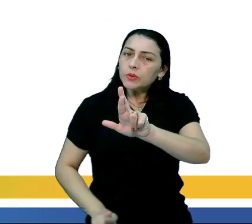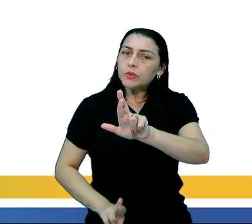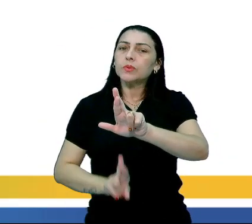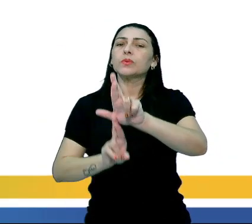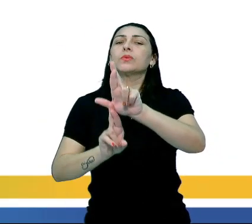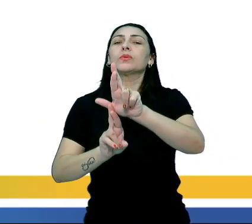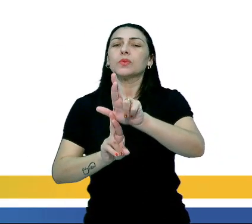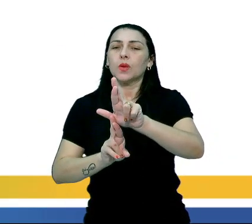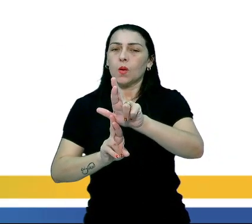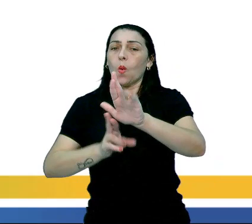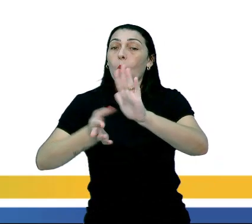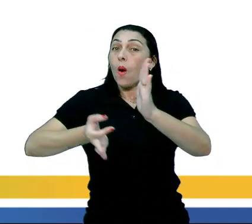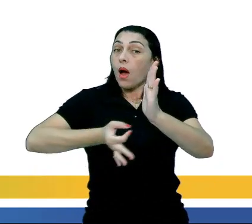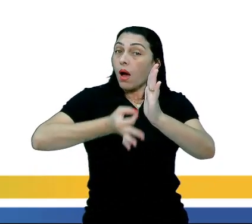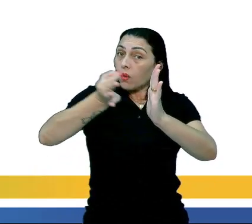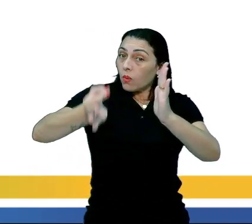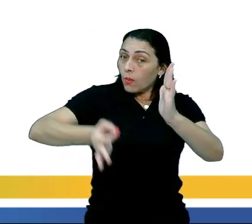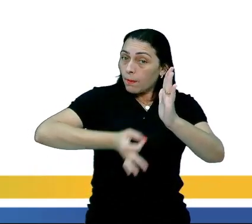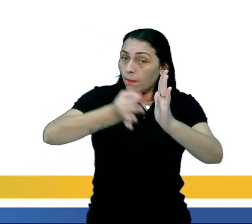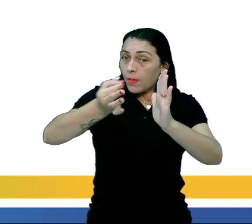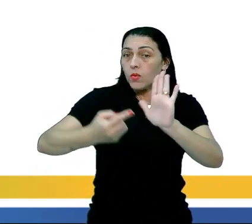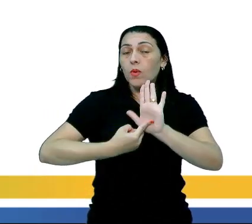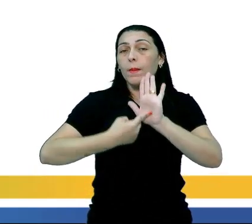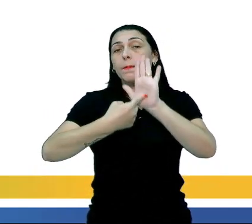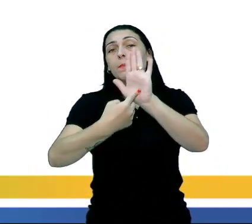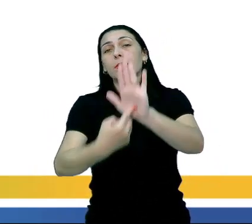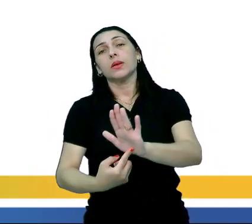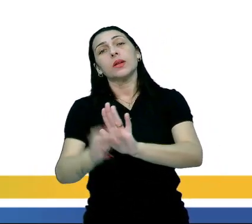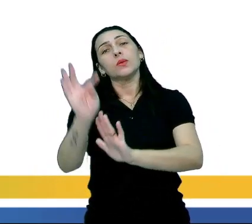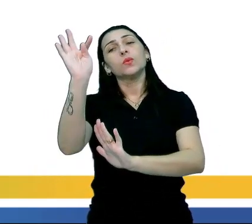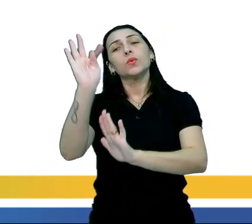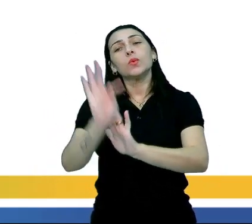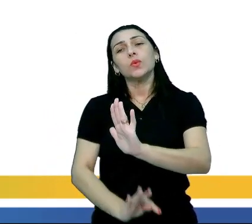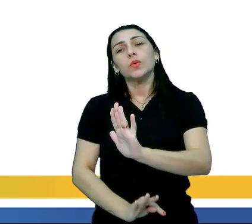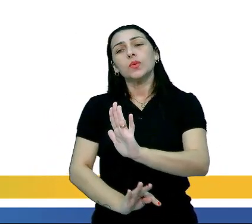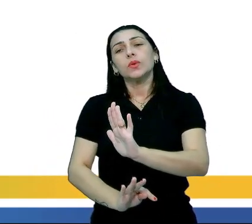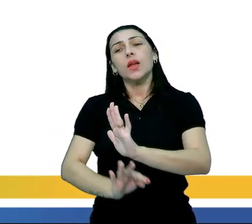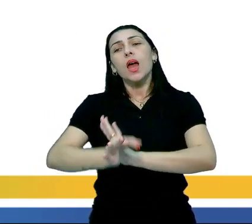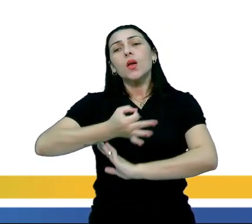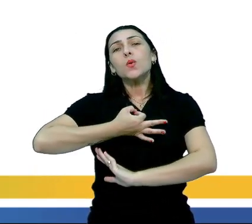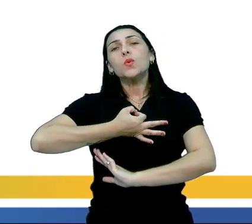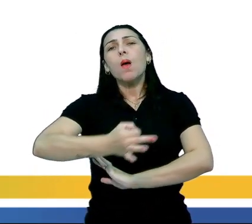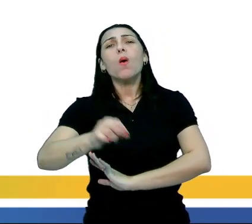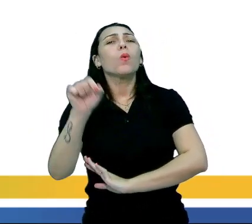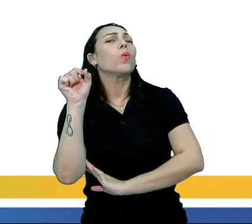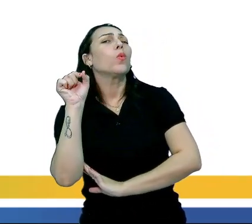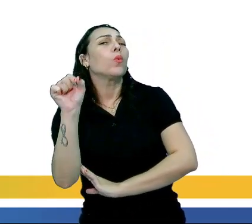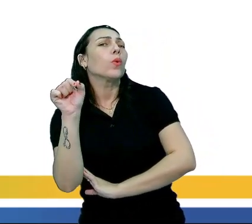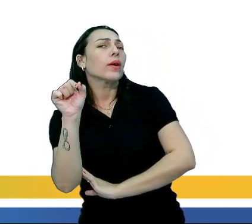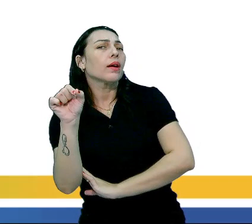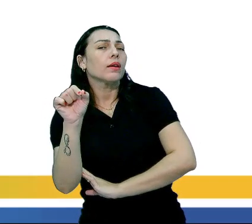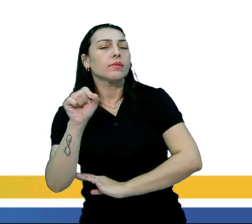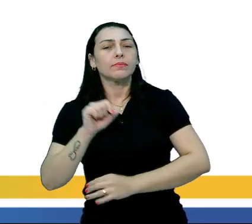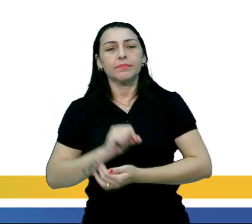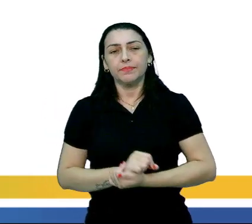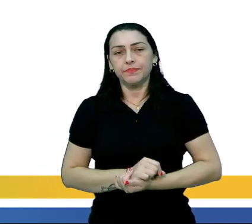Problematizando a noção de sustentabilidade, o argumento apresentado no texto sugere